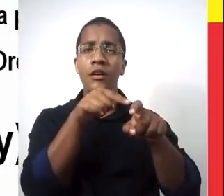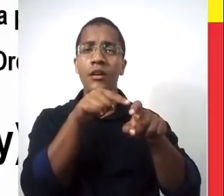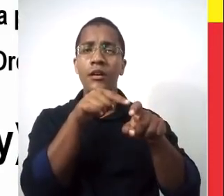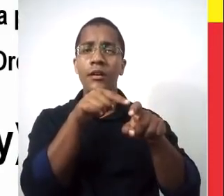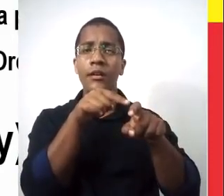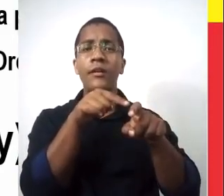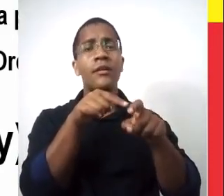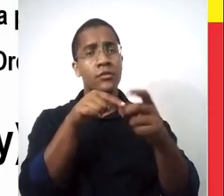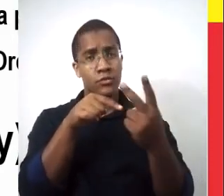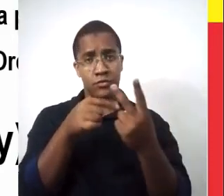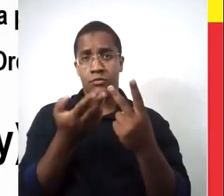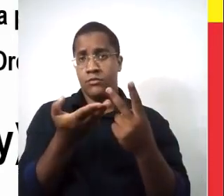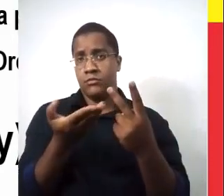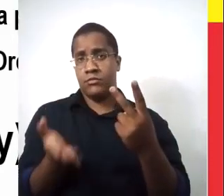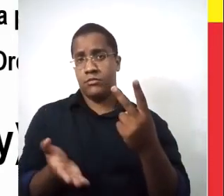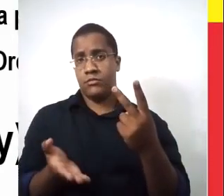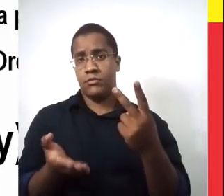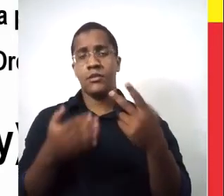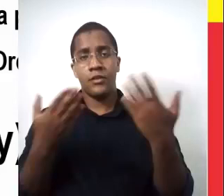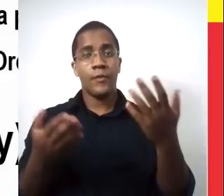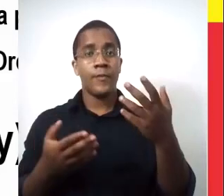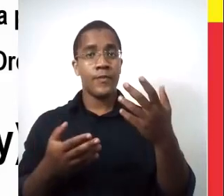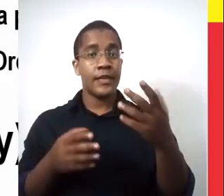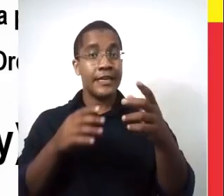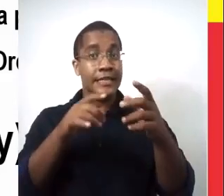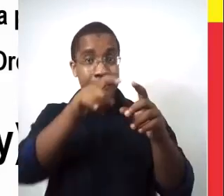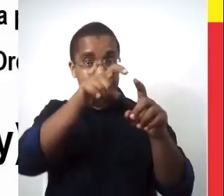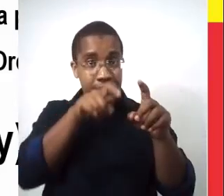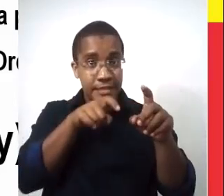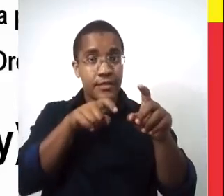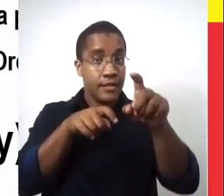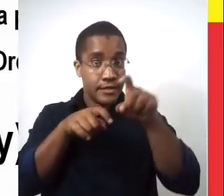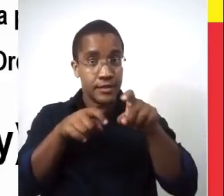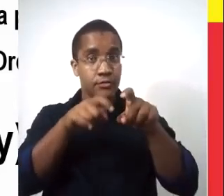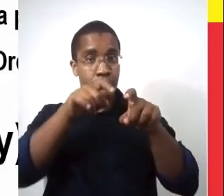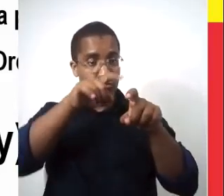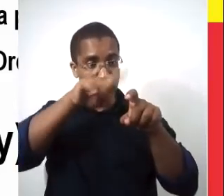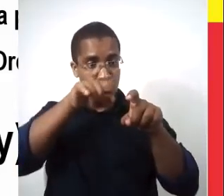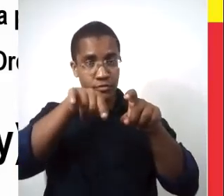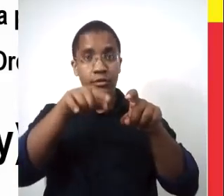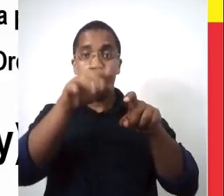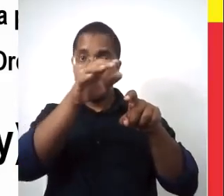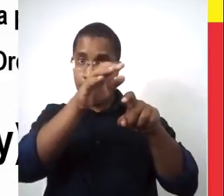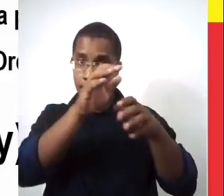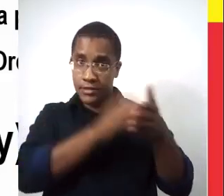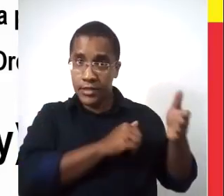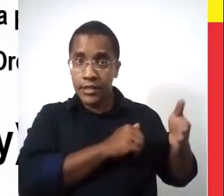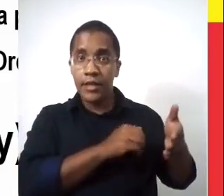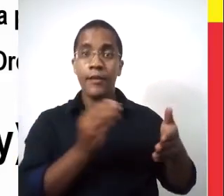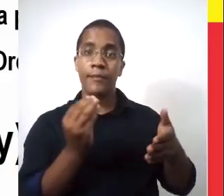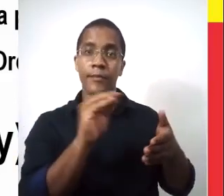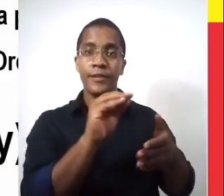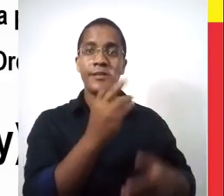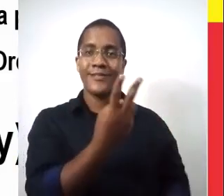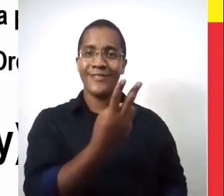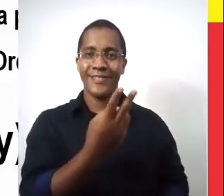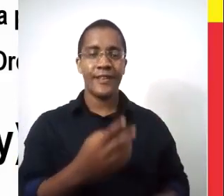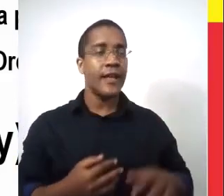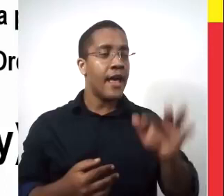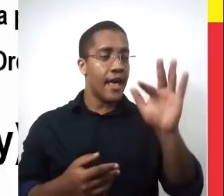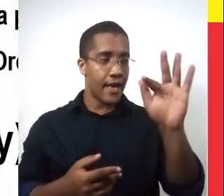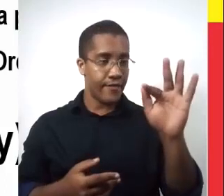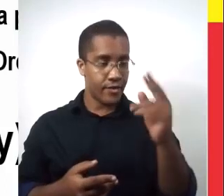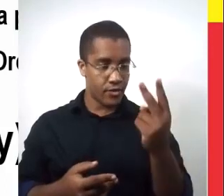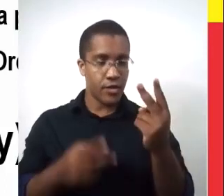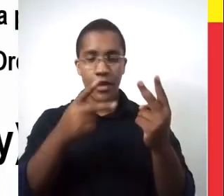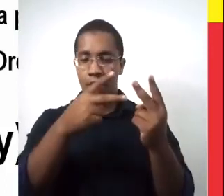é o 2, porque o x é 2. Então, tiro o x e coloco o 2. Então, fica f de 2 é